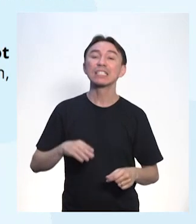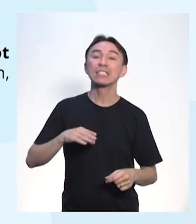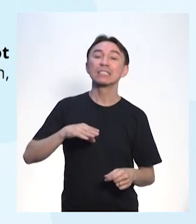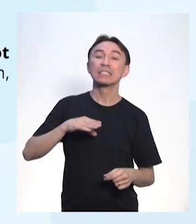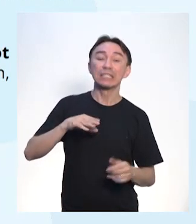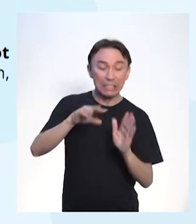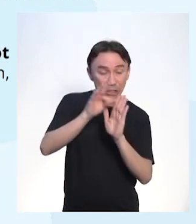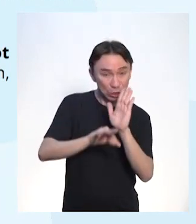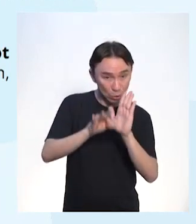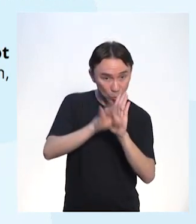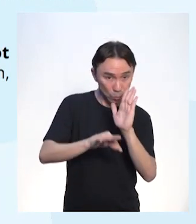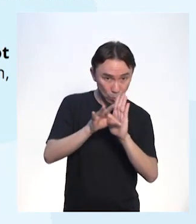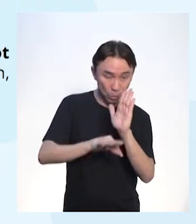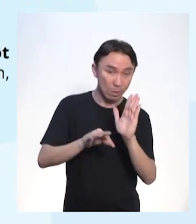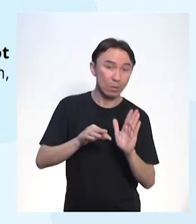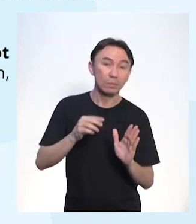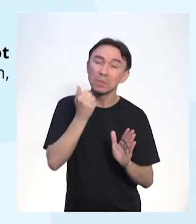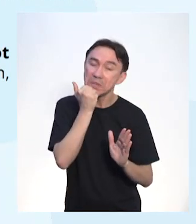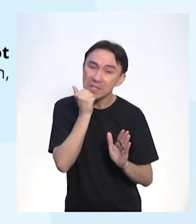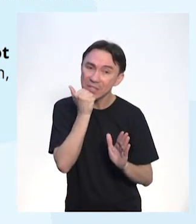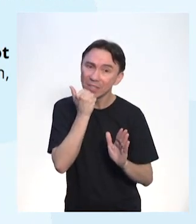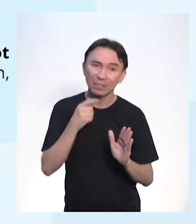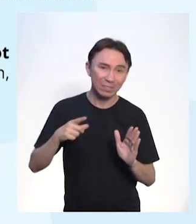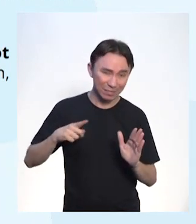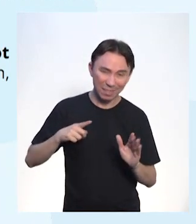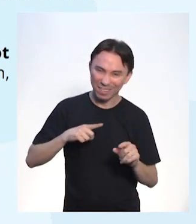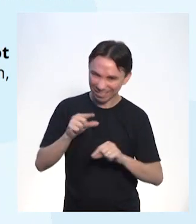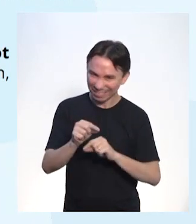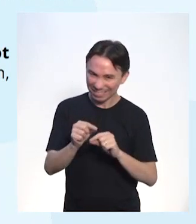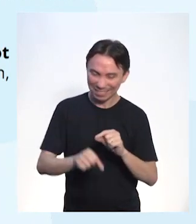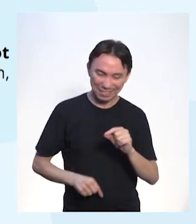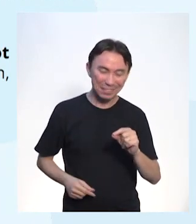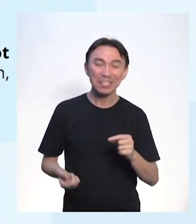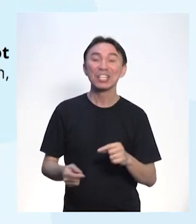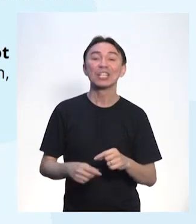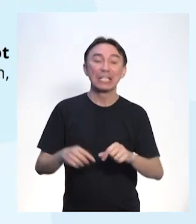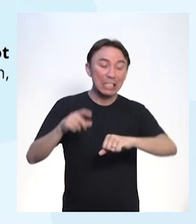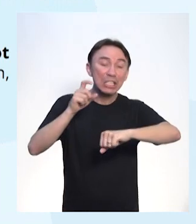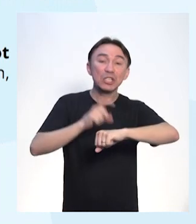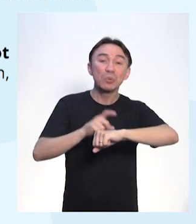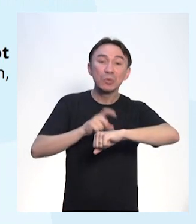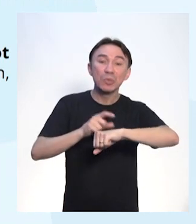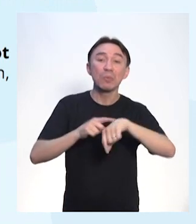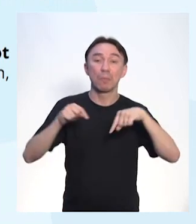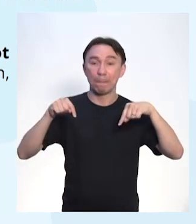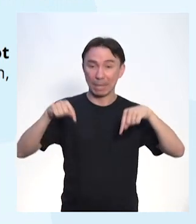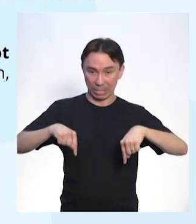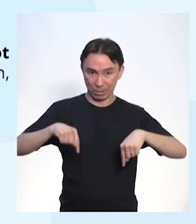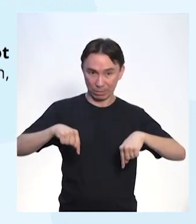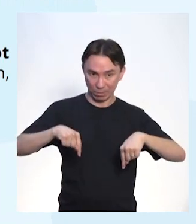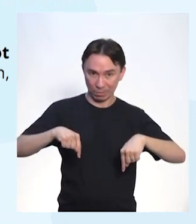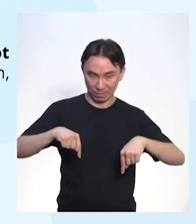gente vai usar o presente, que é aquele tempo lá que vocês aprenderam lá no 6º ano, né? Então, ó, olha só, solar